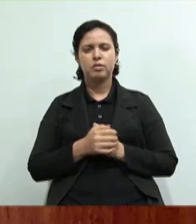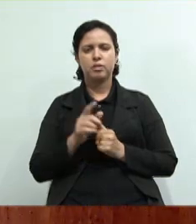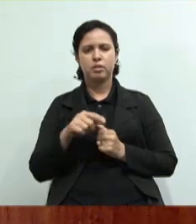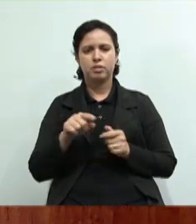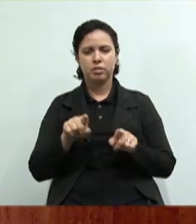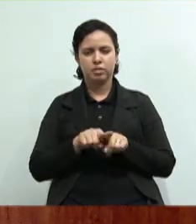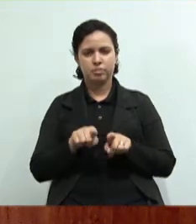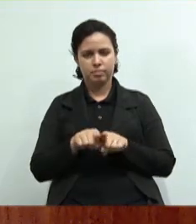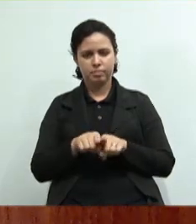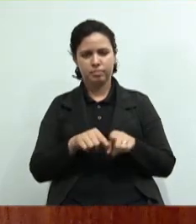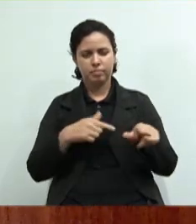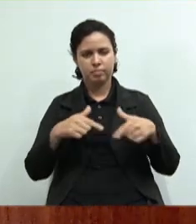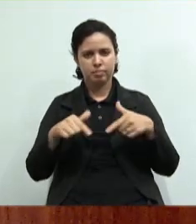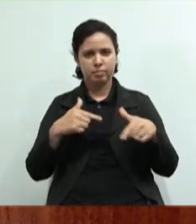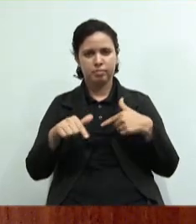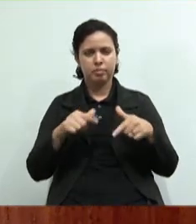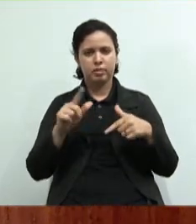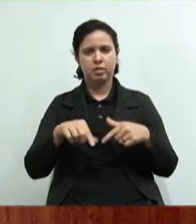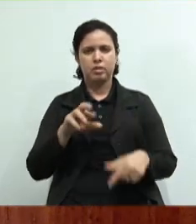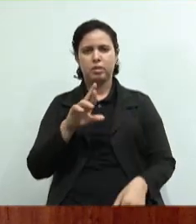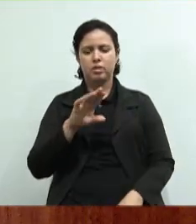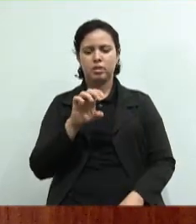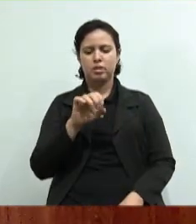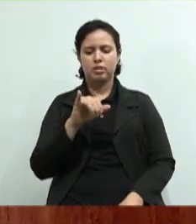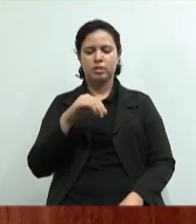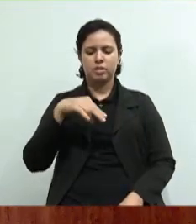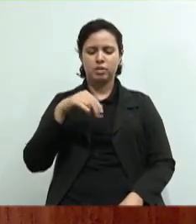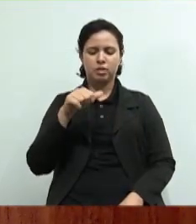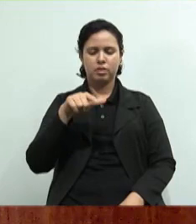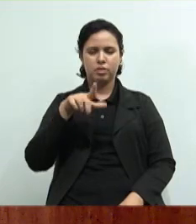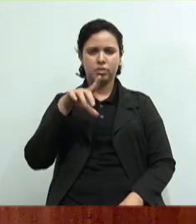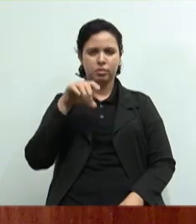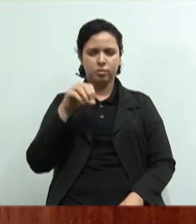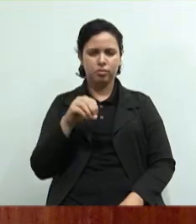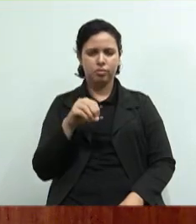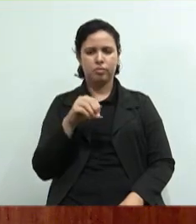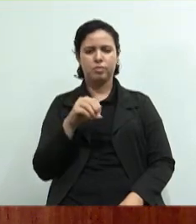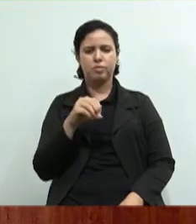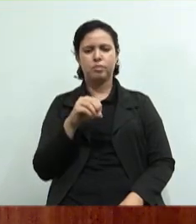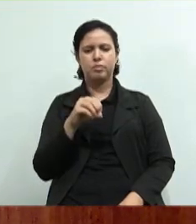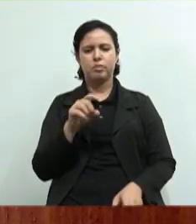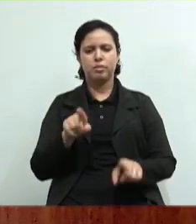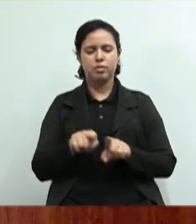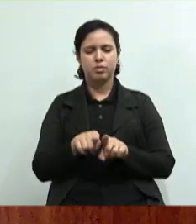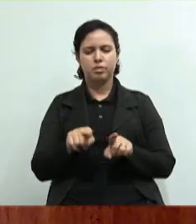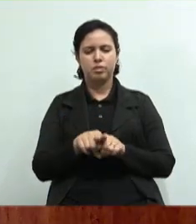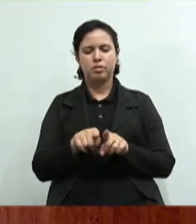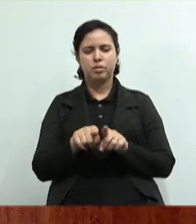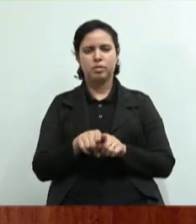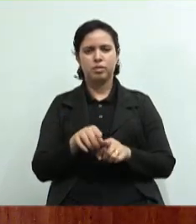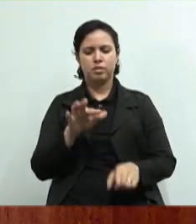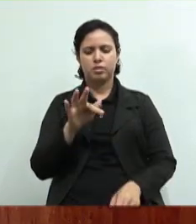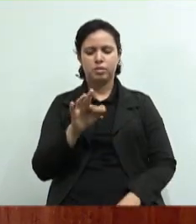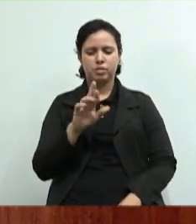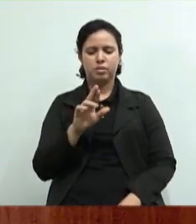Ação. Tá? Esse foi o Reinaldo da Laurinda Groff. Tem aqui a